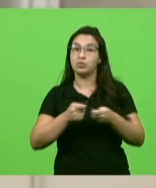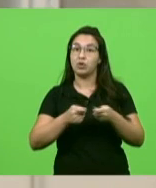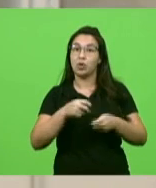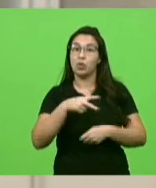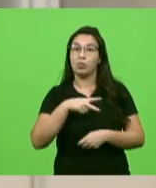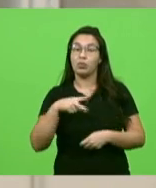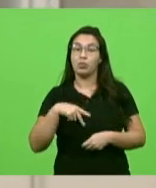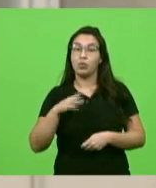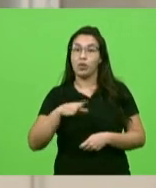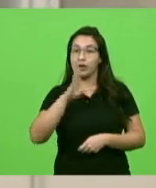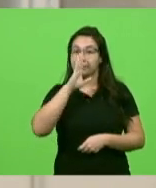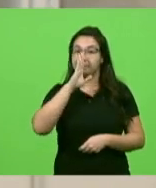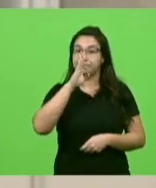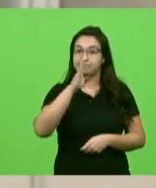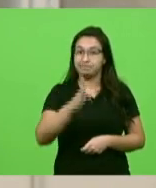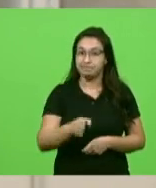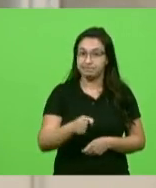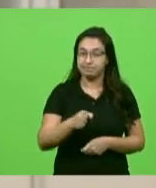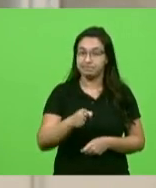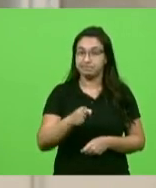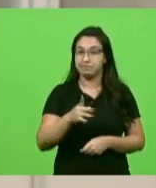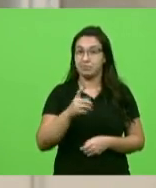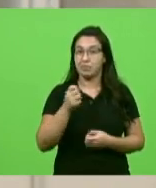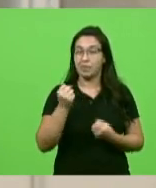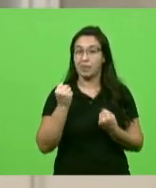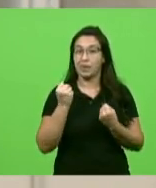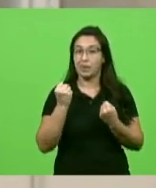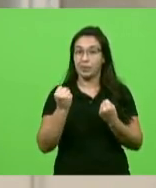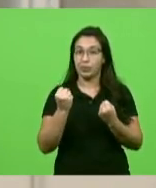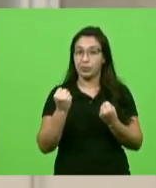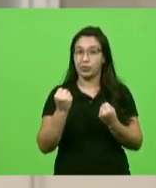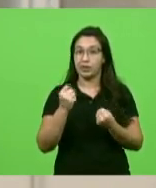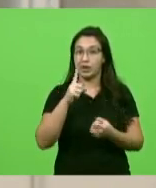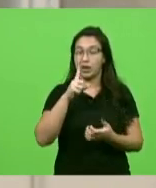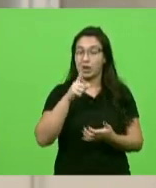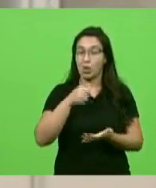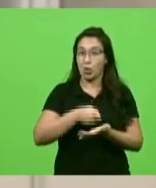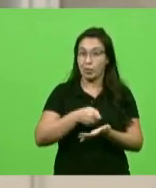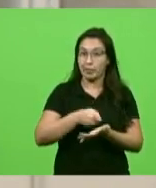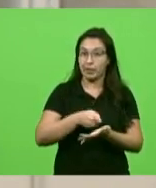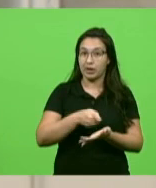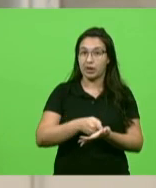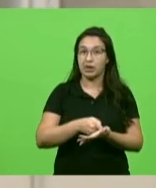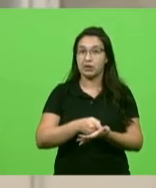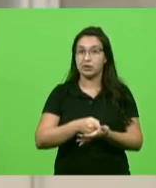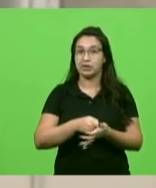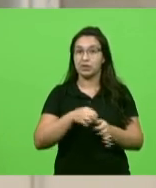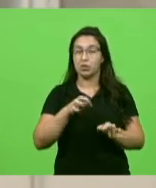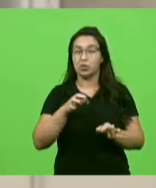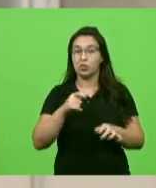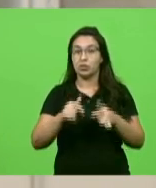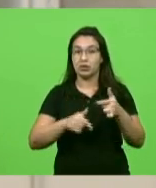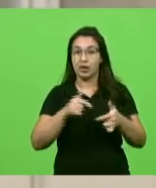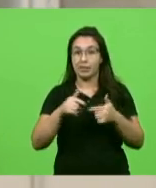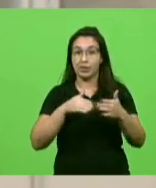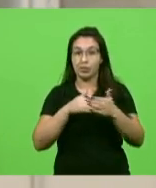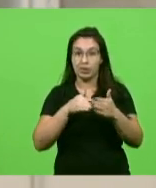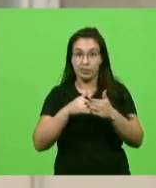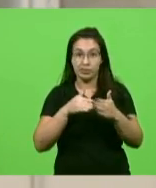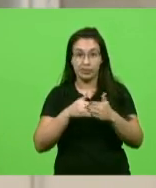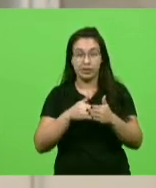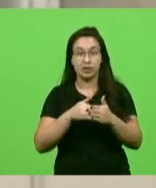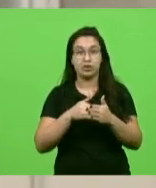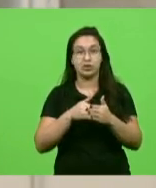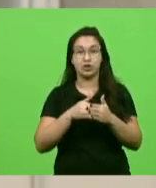está diretamente atrelada ao de ao poder de ver e sua atuação para impedir o resultado danoso